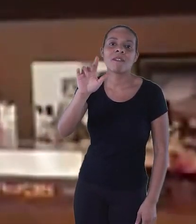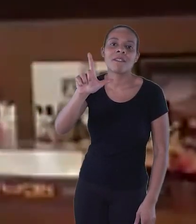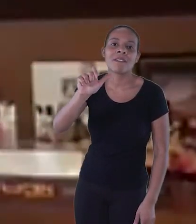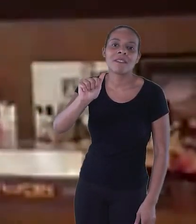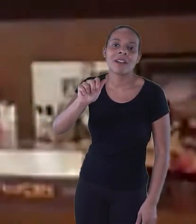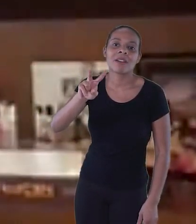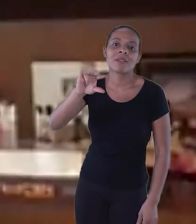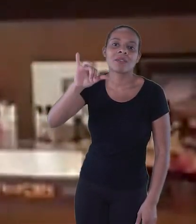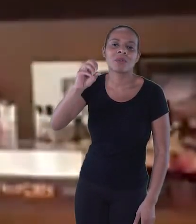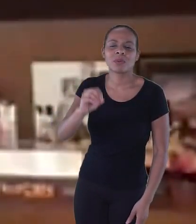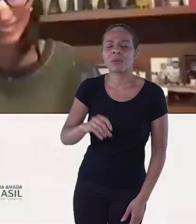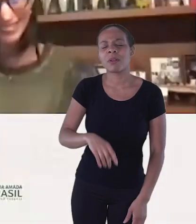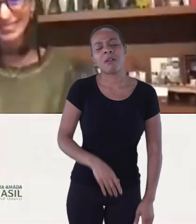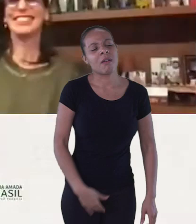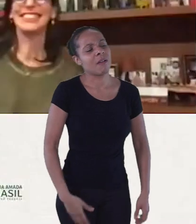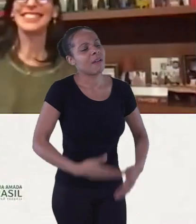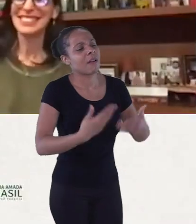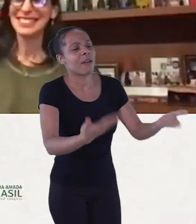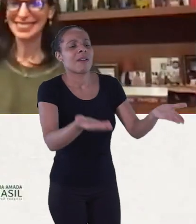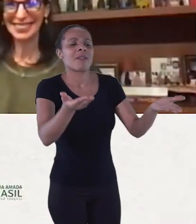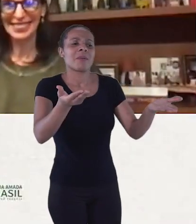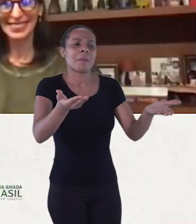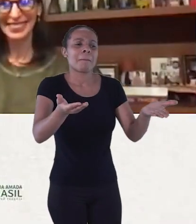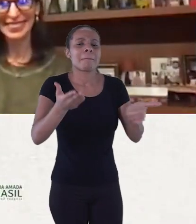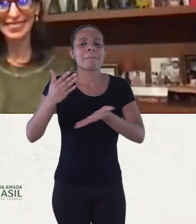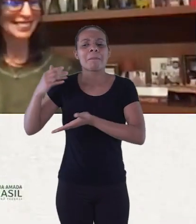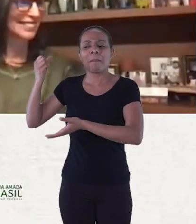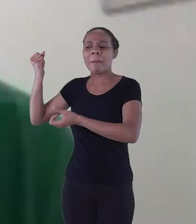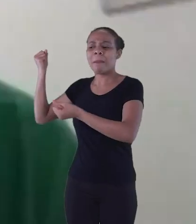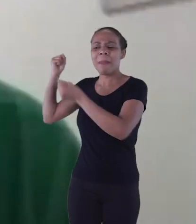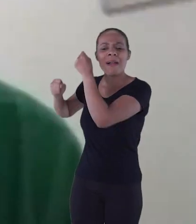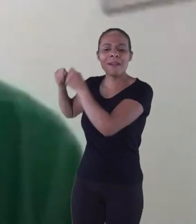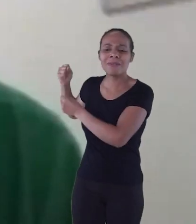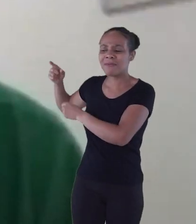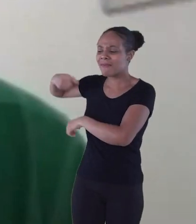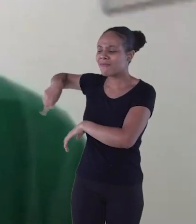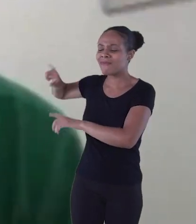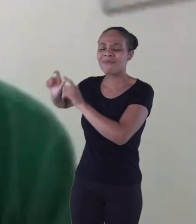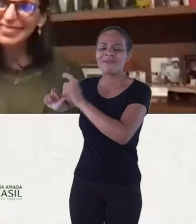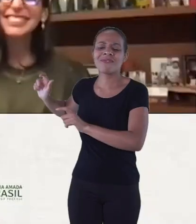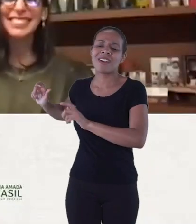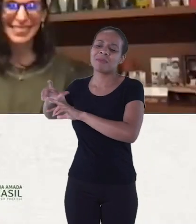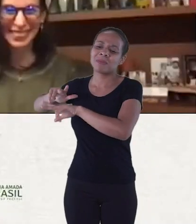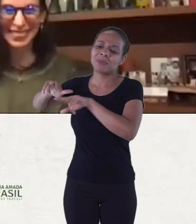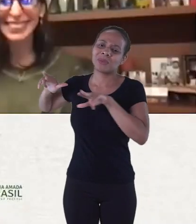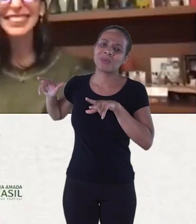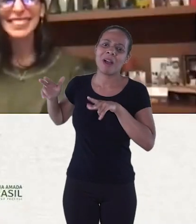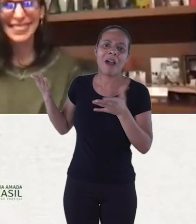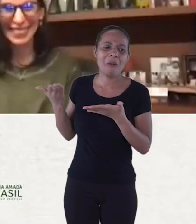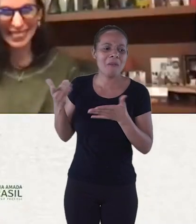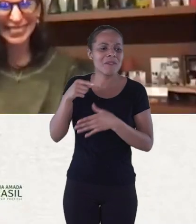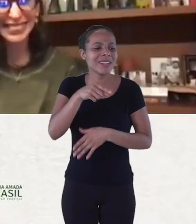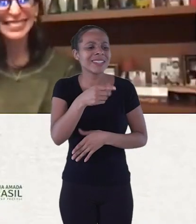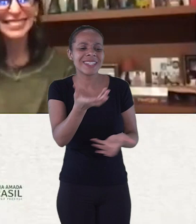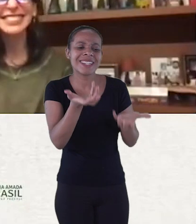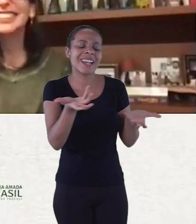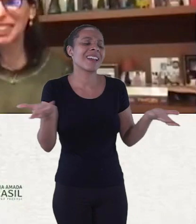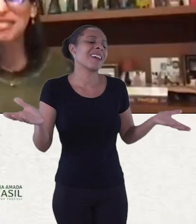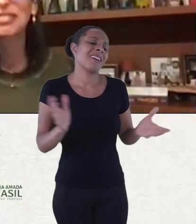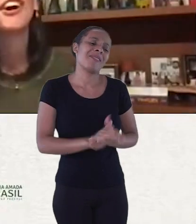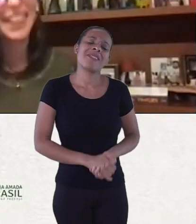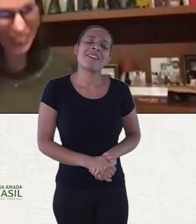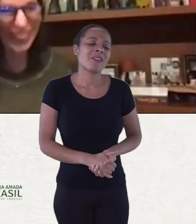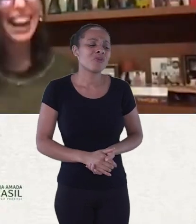agora você mudou o nome do Flávio. Ô, Flávio, já que o resto a Lili vai ficar uma semana me gozando agora por